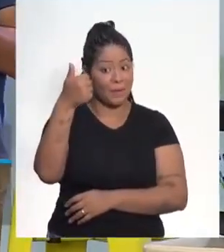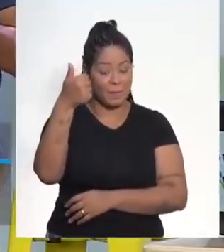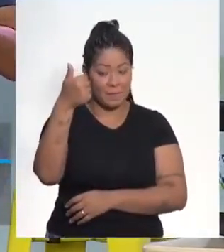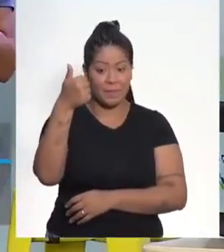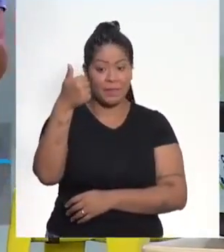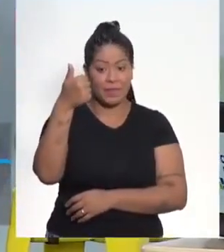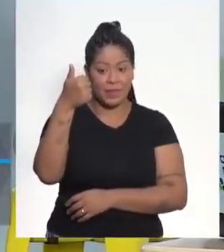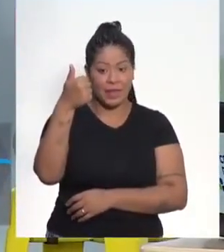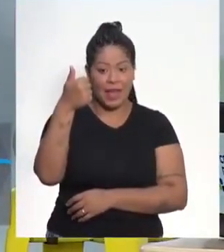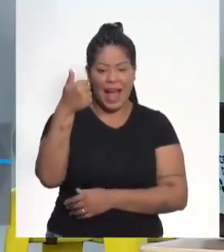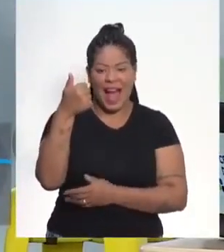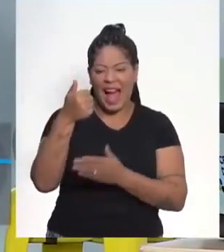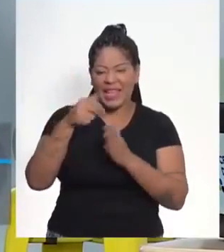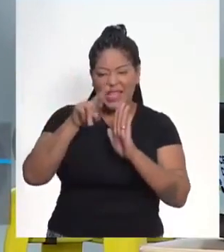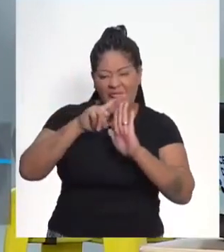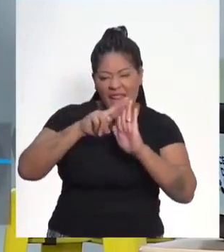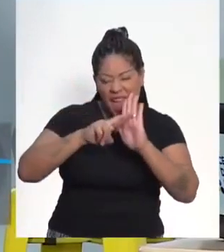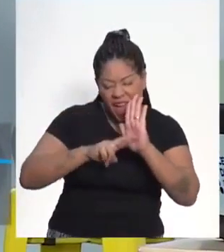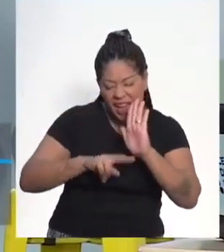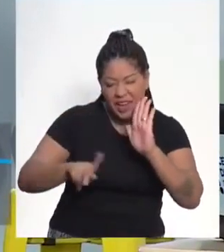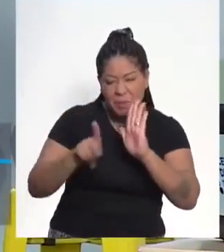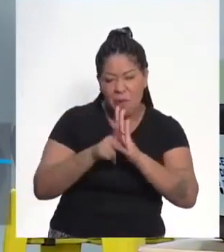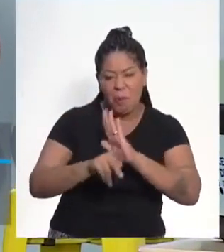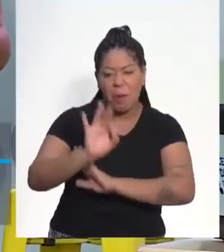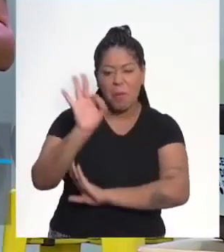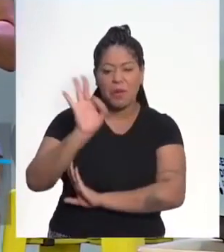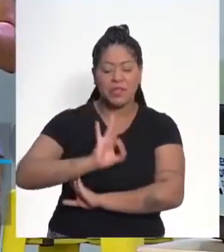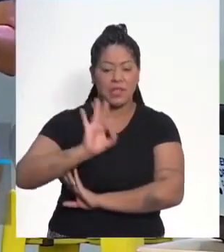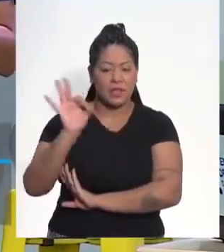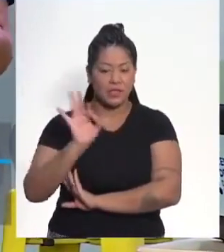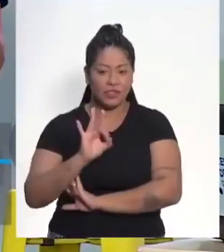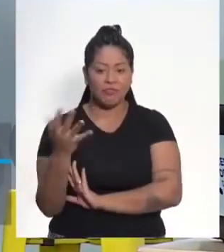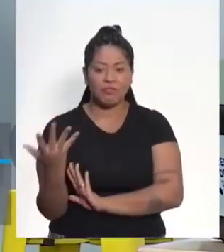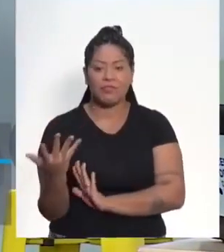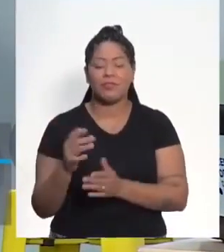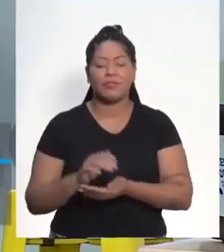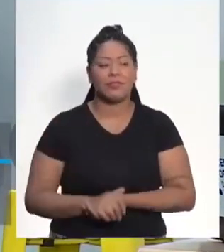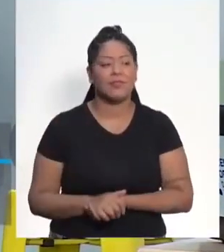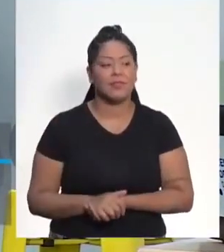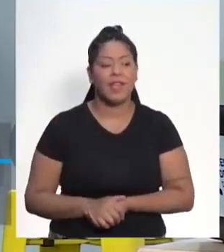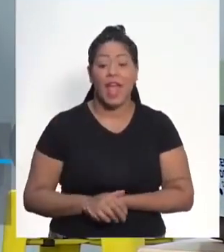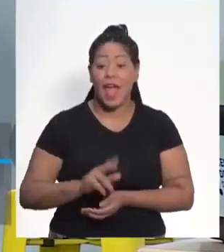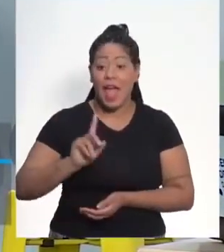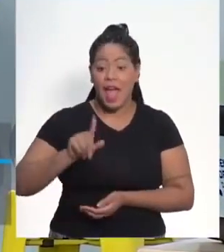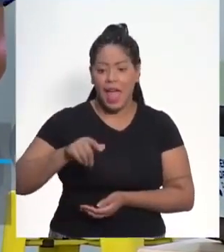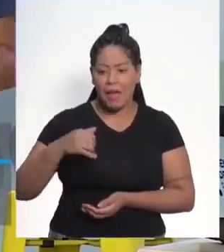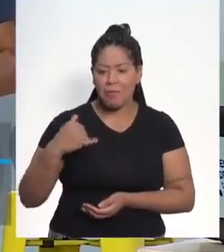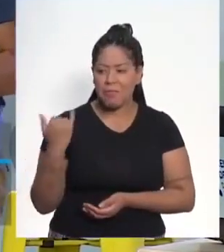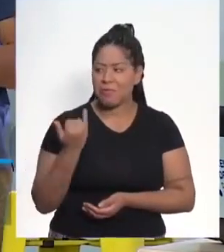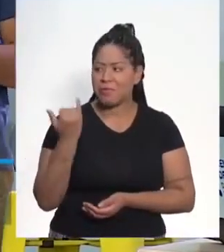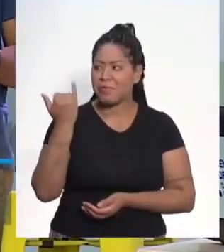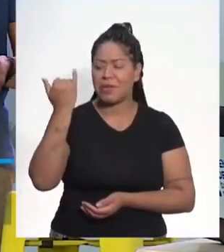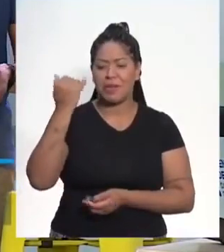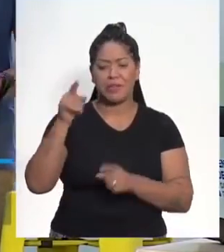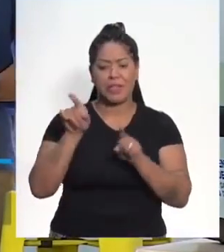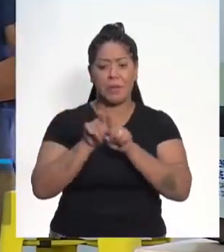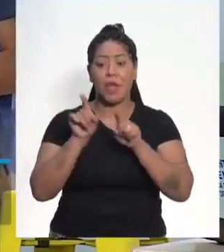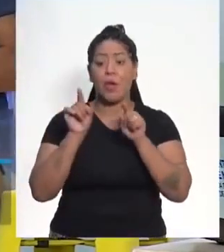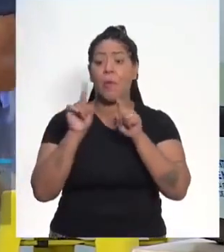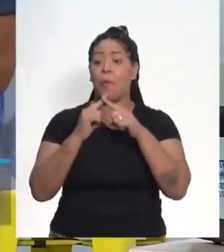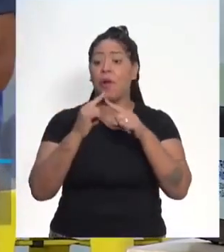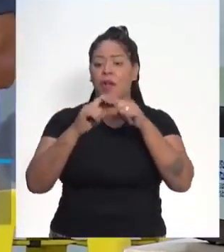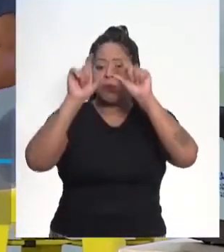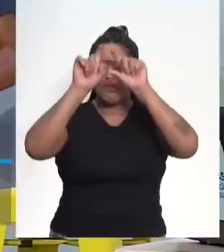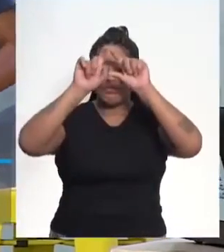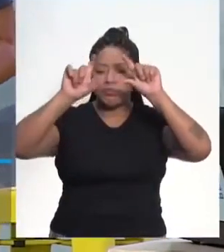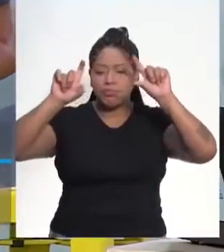a descrição em relação à porcentagem. Então, interessante isso, né? As frases, então, elas estão relacionadas. Não sei